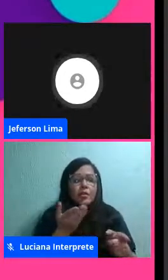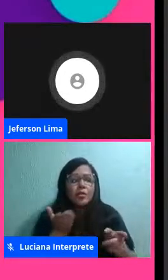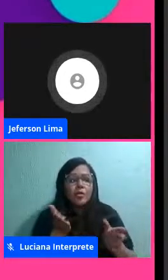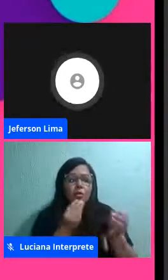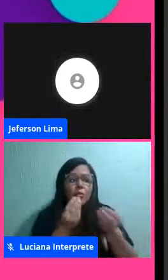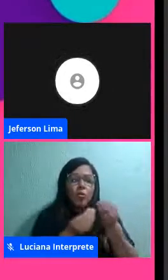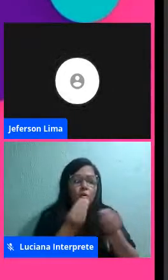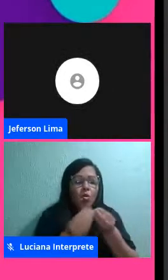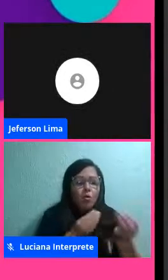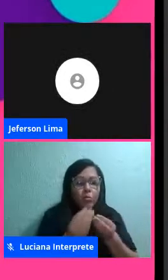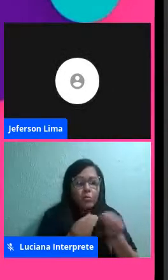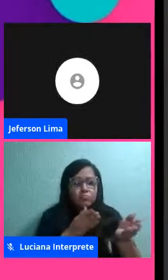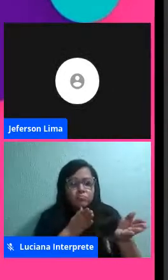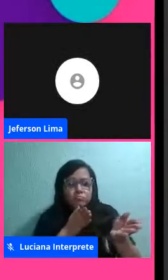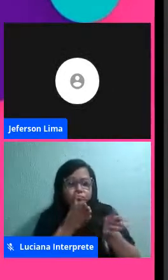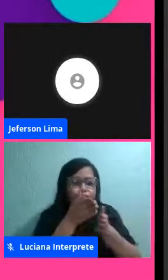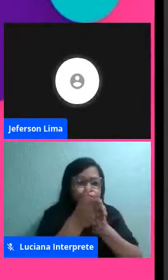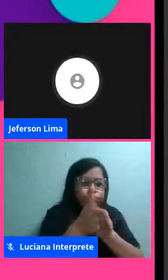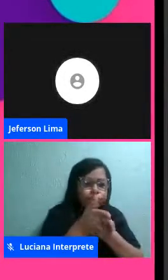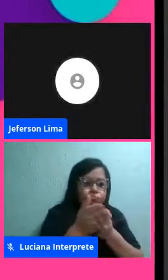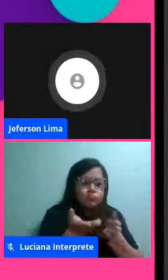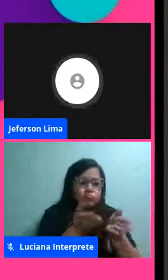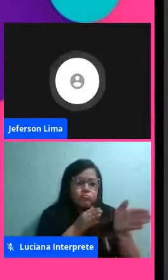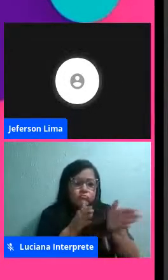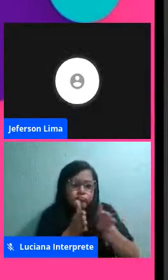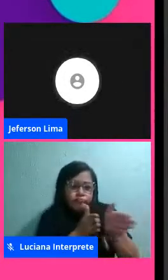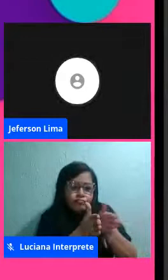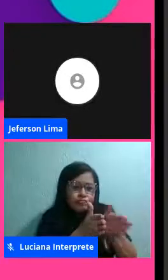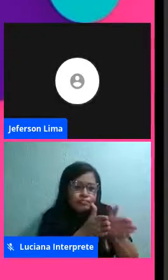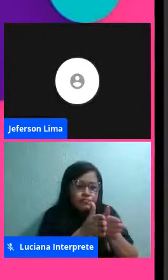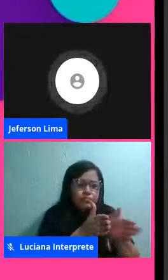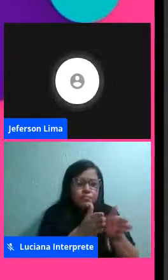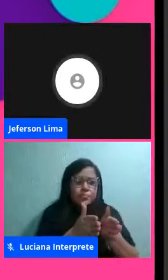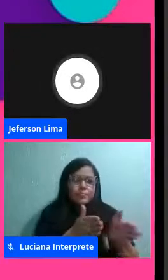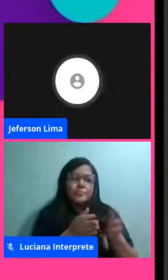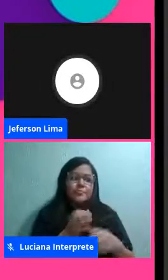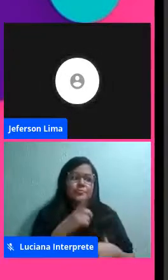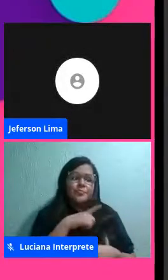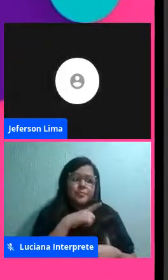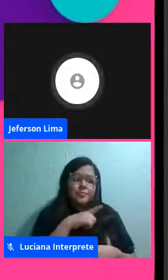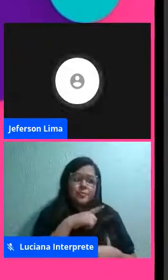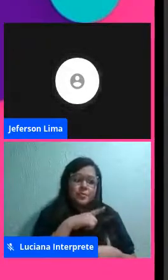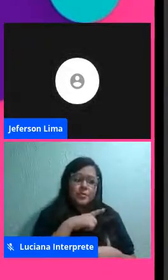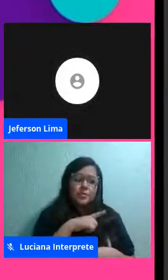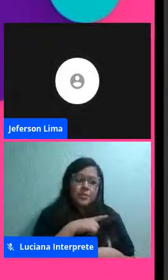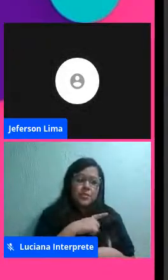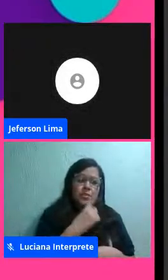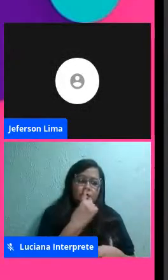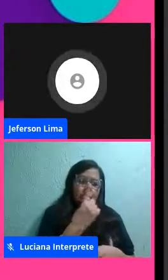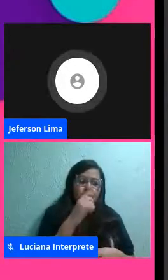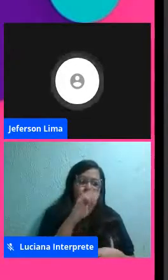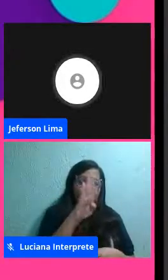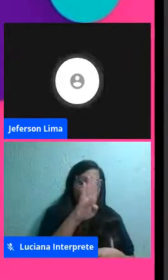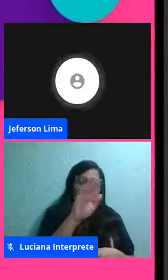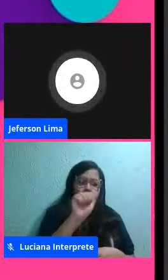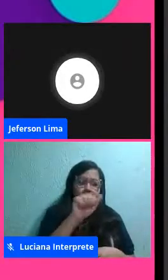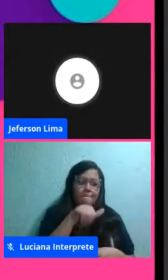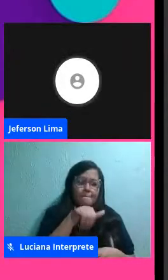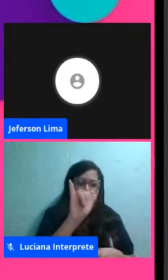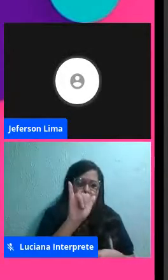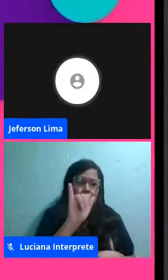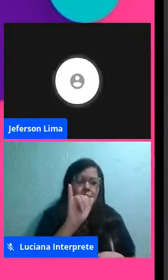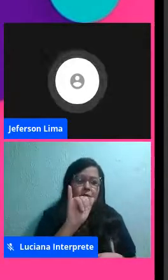caminho aqui que é sensor, certo? É um post. Então quer dizer que ele tem um Bye. Beleza?